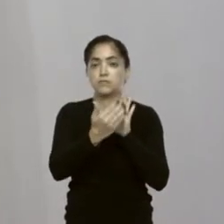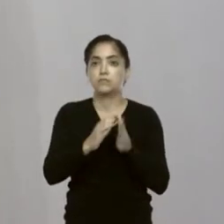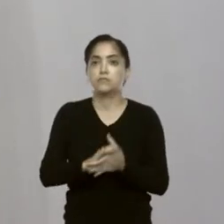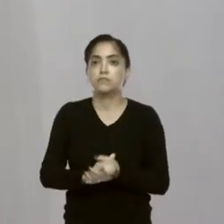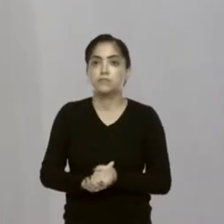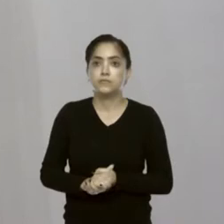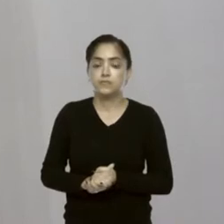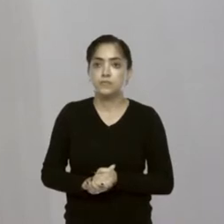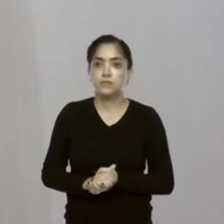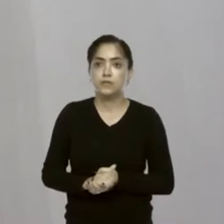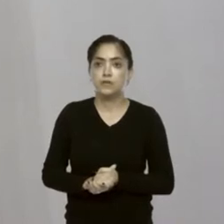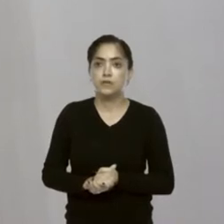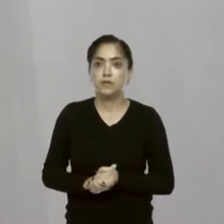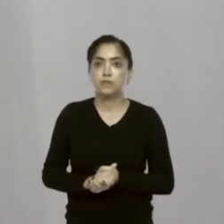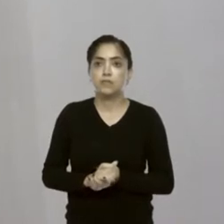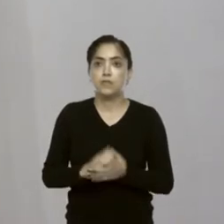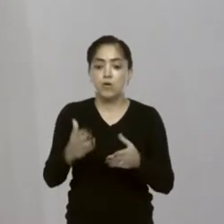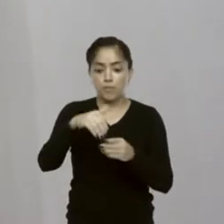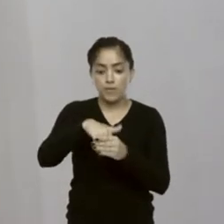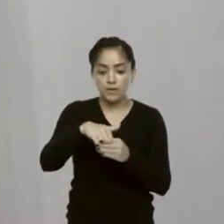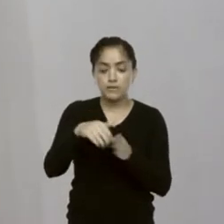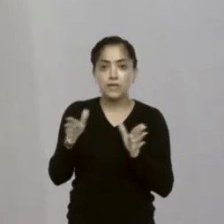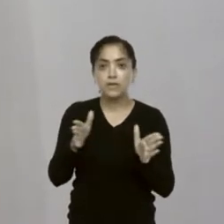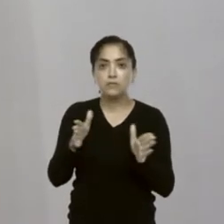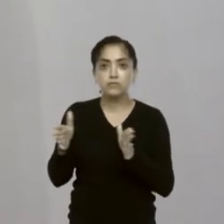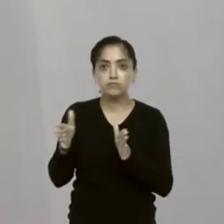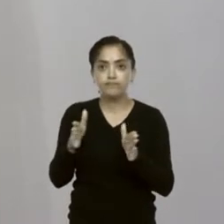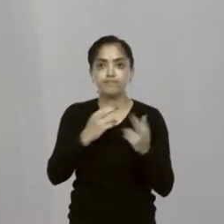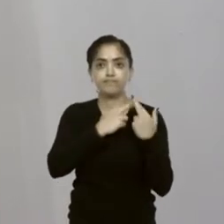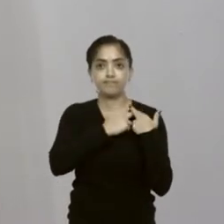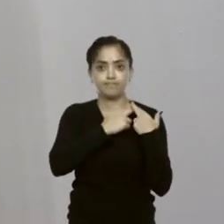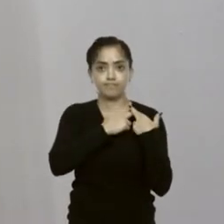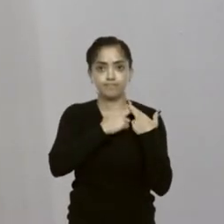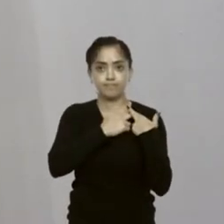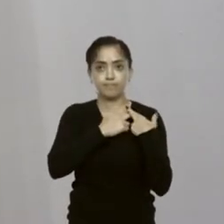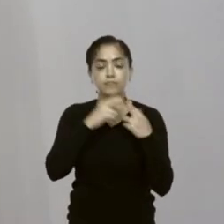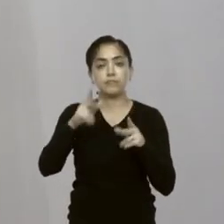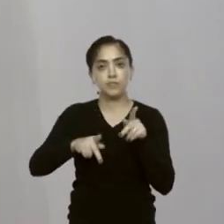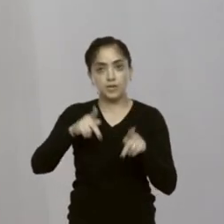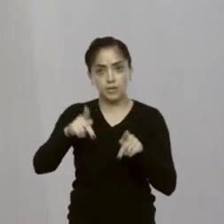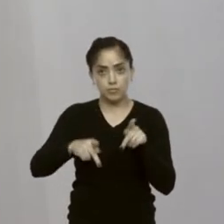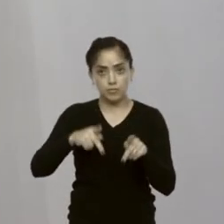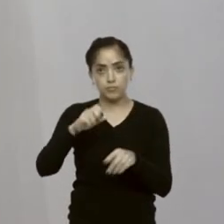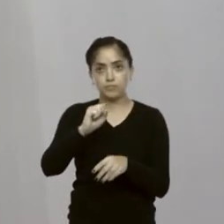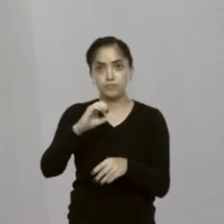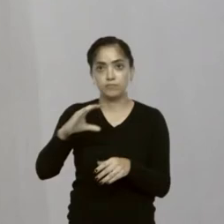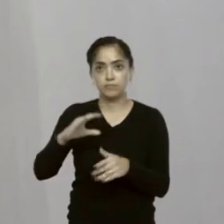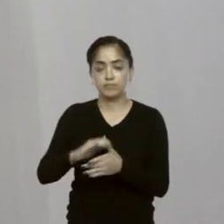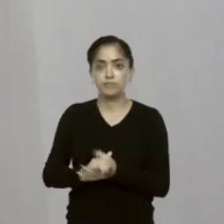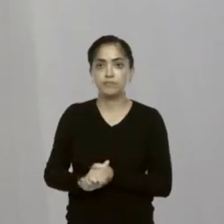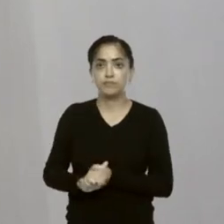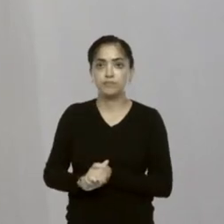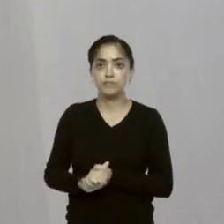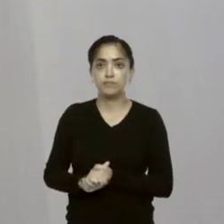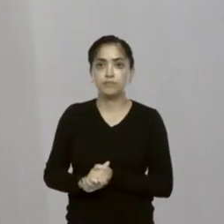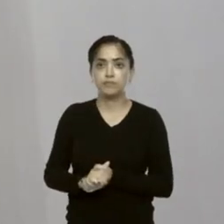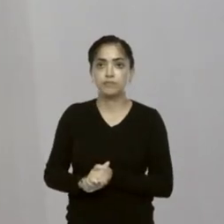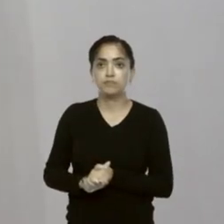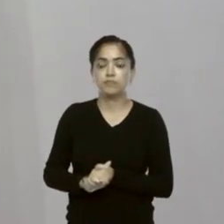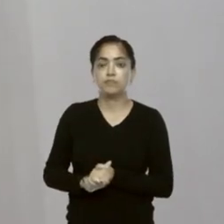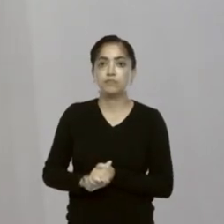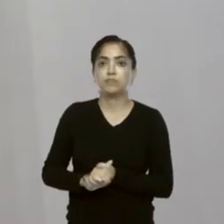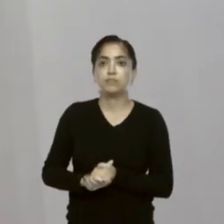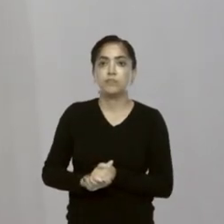sinceramente, o mandato que me foi otorgado pelo povo catarinense. Assim prometo, presidente.